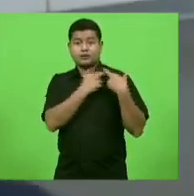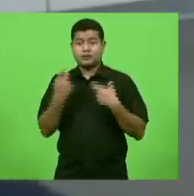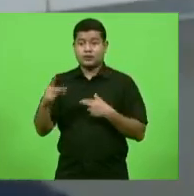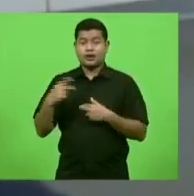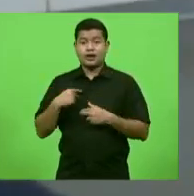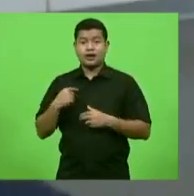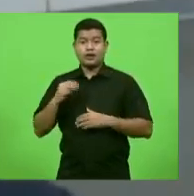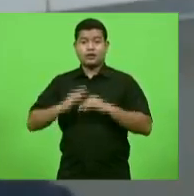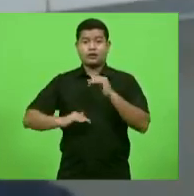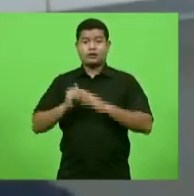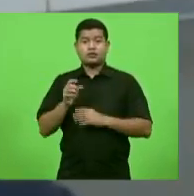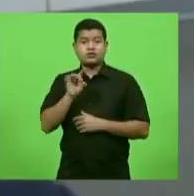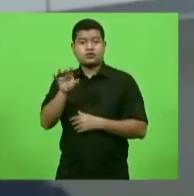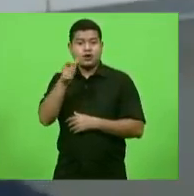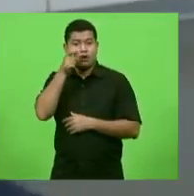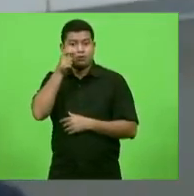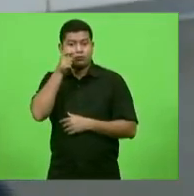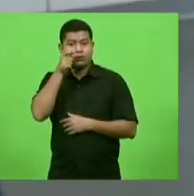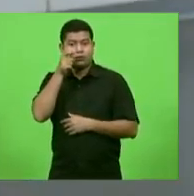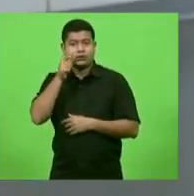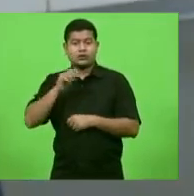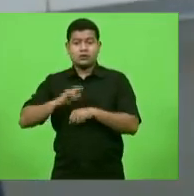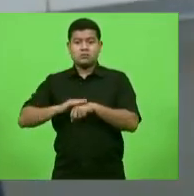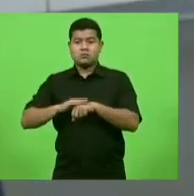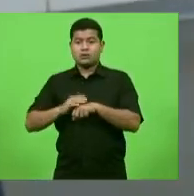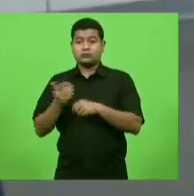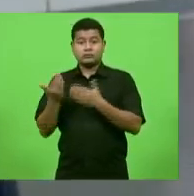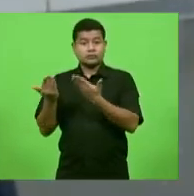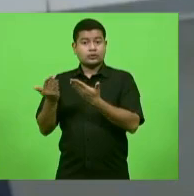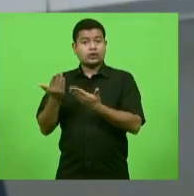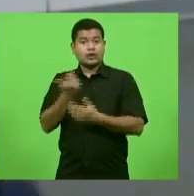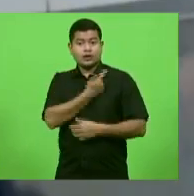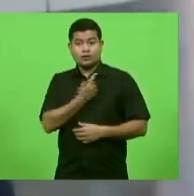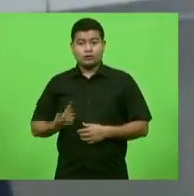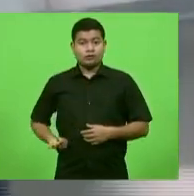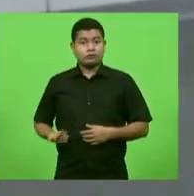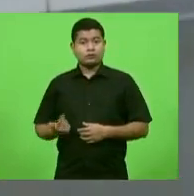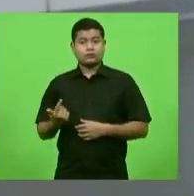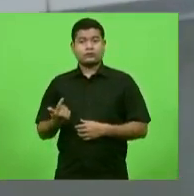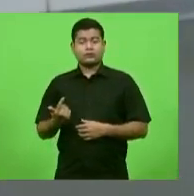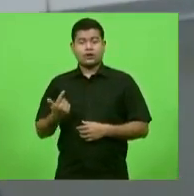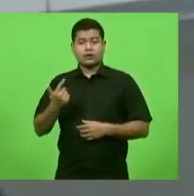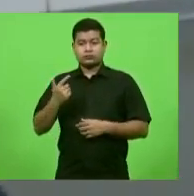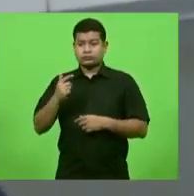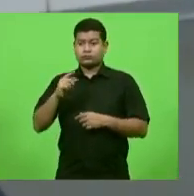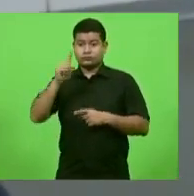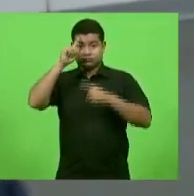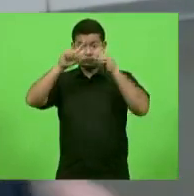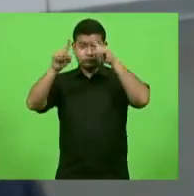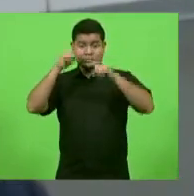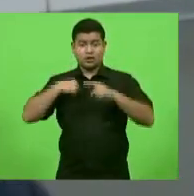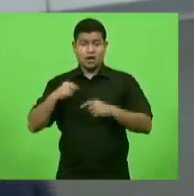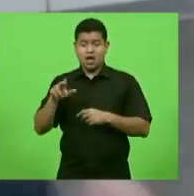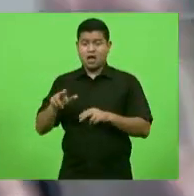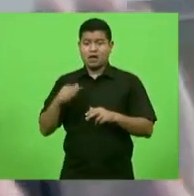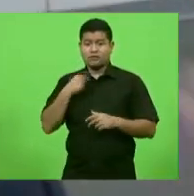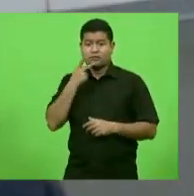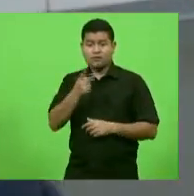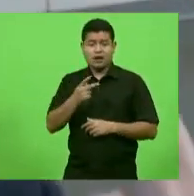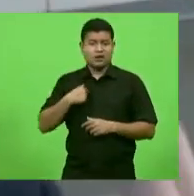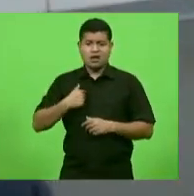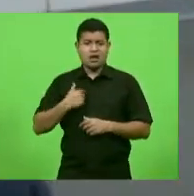simples espectador de seu próprio governo, do qual afirma nada saber. Somente